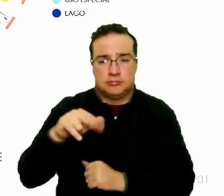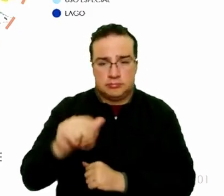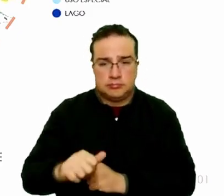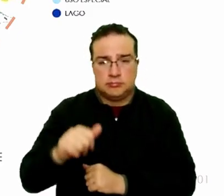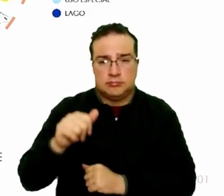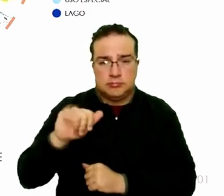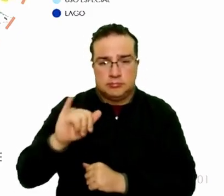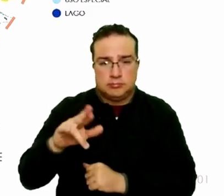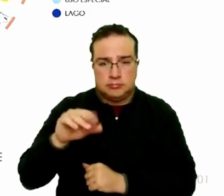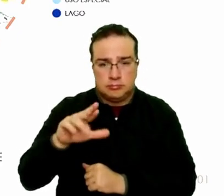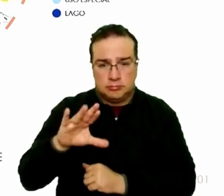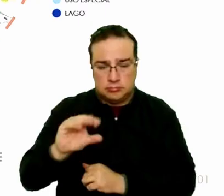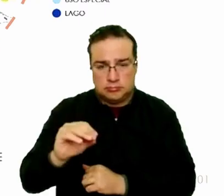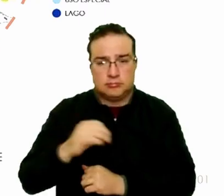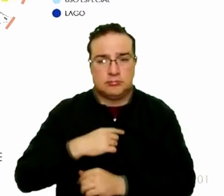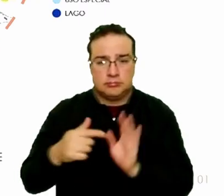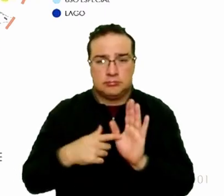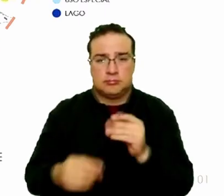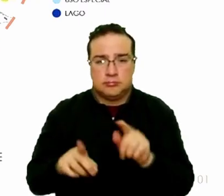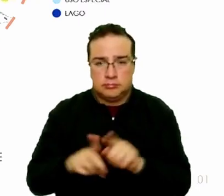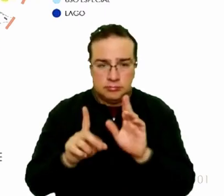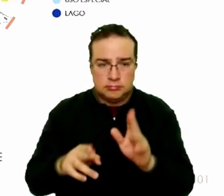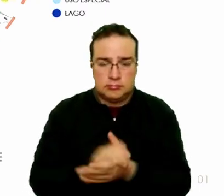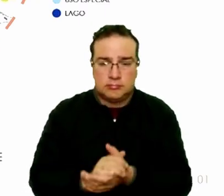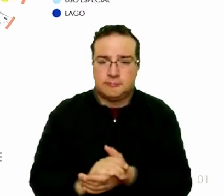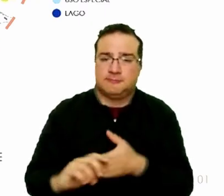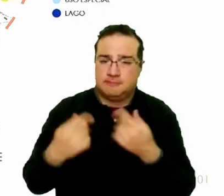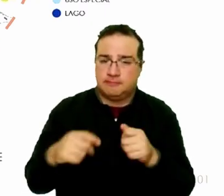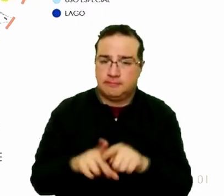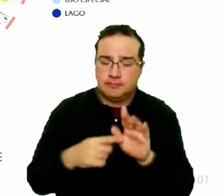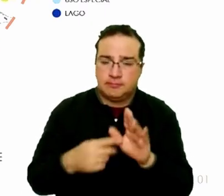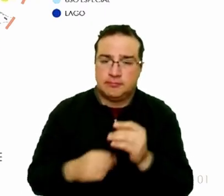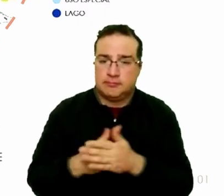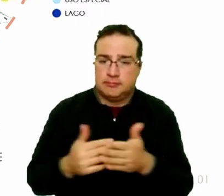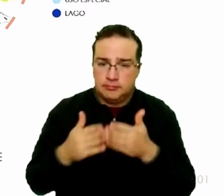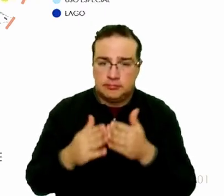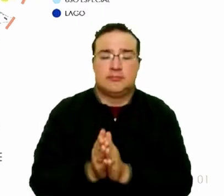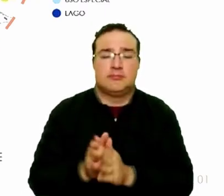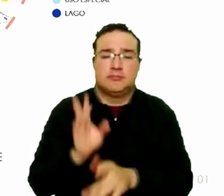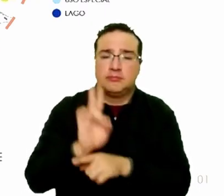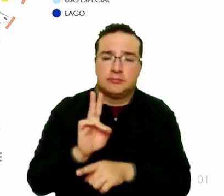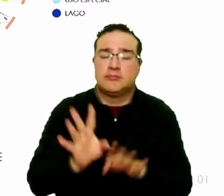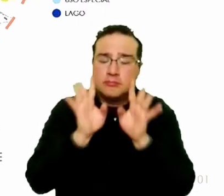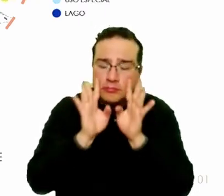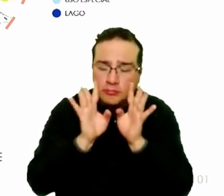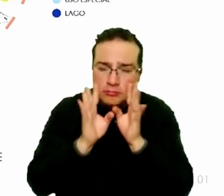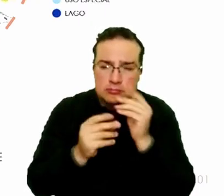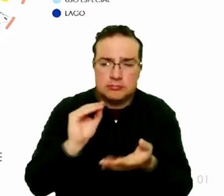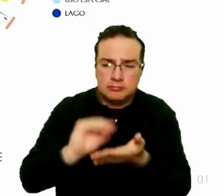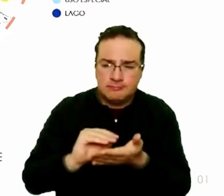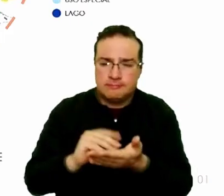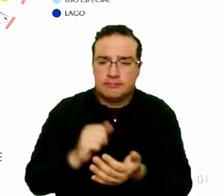Jardim Botânico, mas, ainda assim, eles estão necessitando, pedindo por cuidado e por atenção para que a